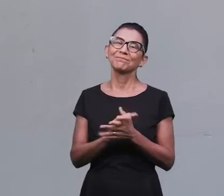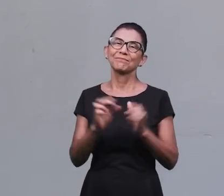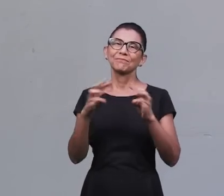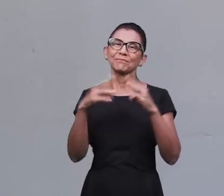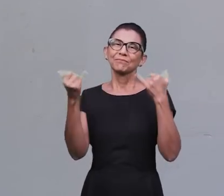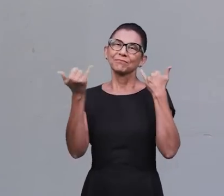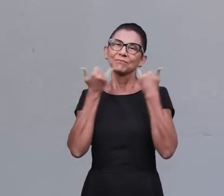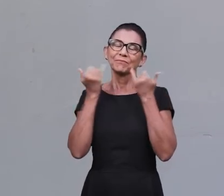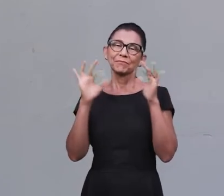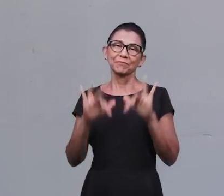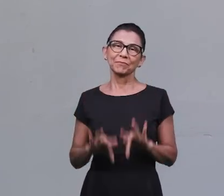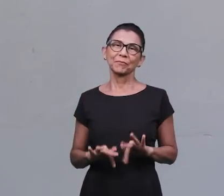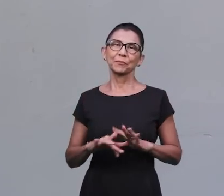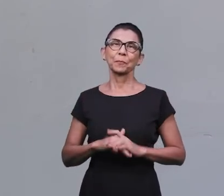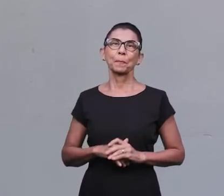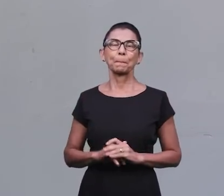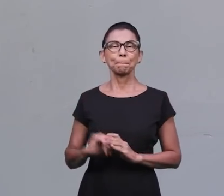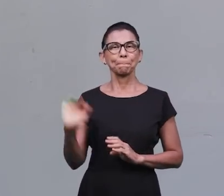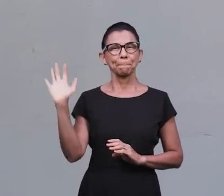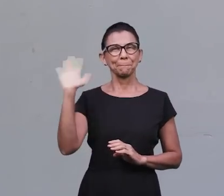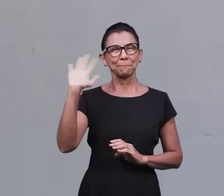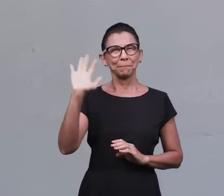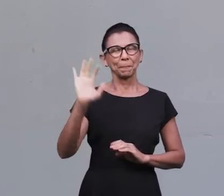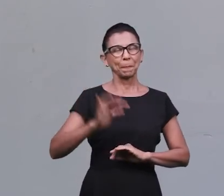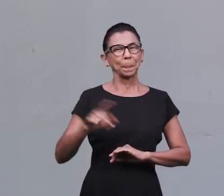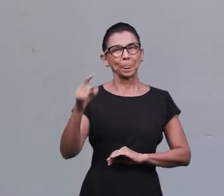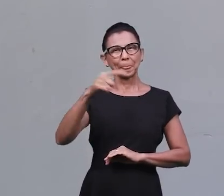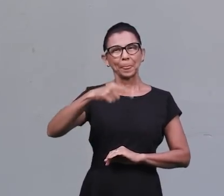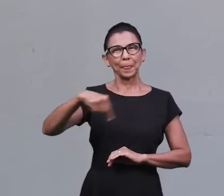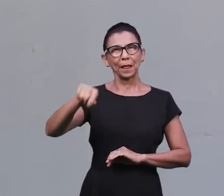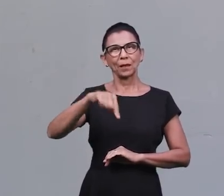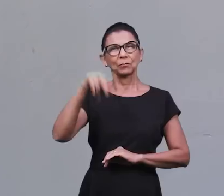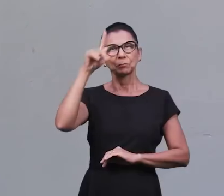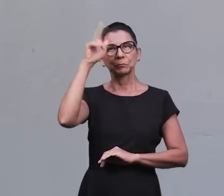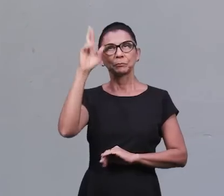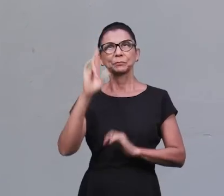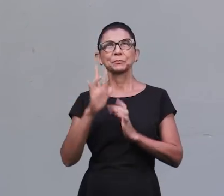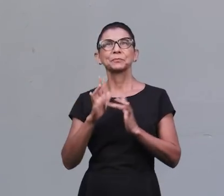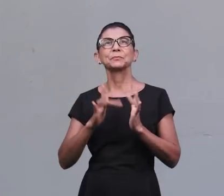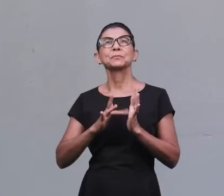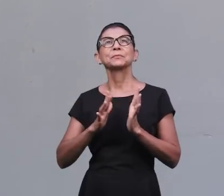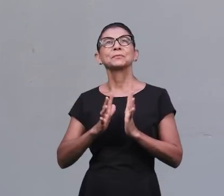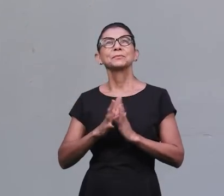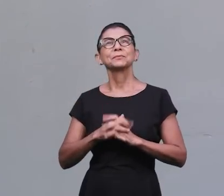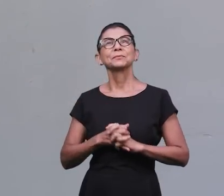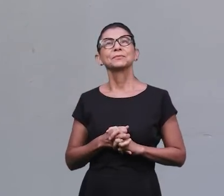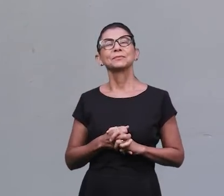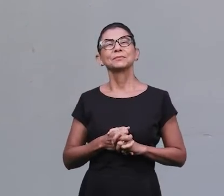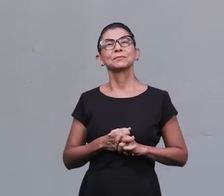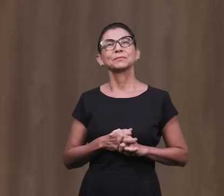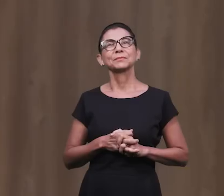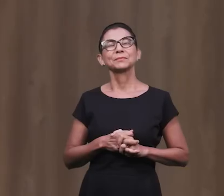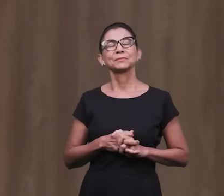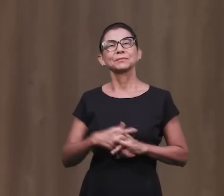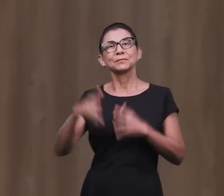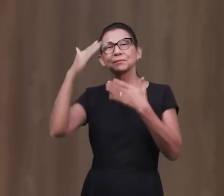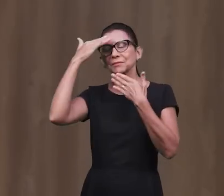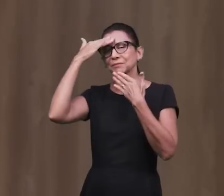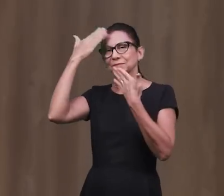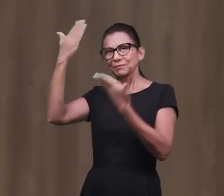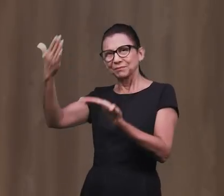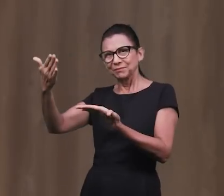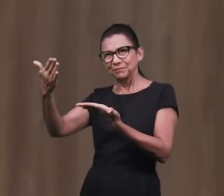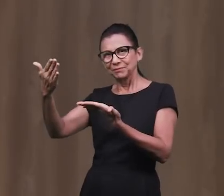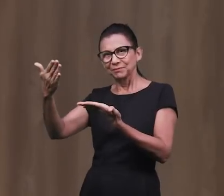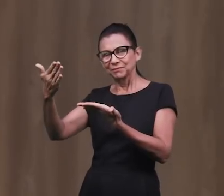Manaí News de hoje. E assim, nos despedimos dos amados irmãos com a paz do Senhor Jesus. Obrigado, Marcelo,